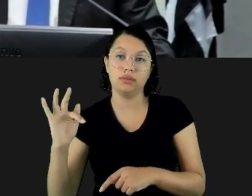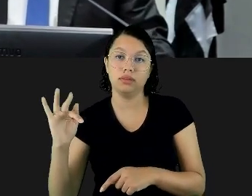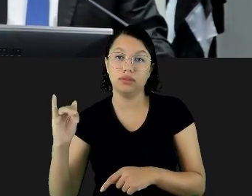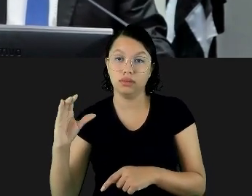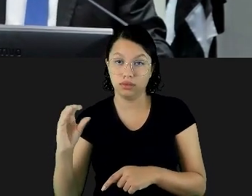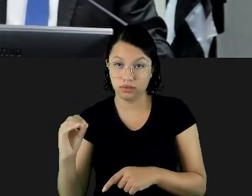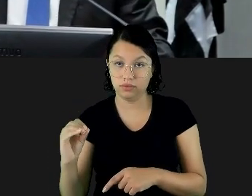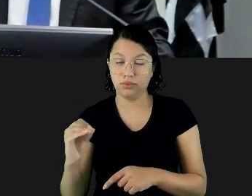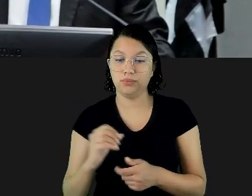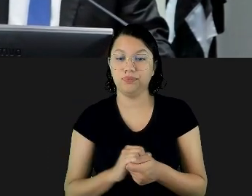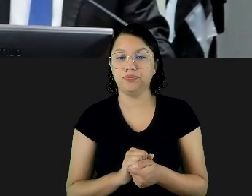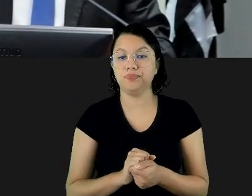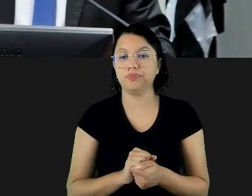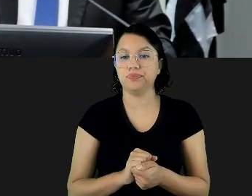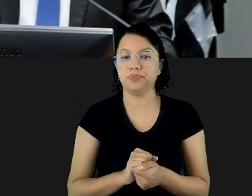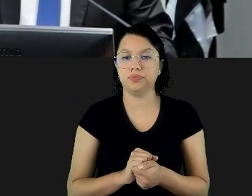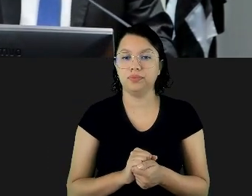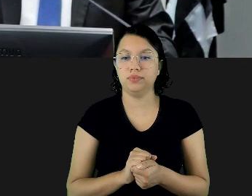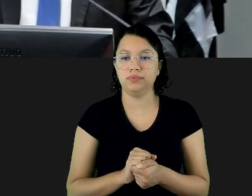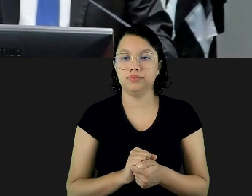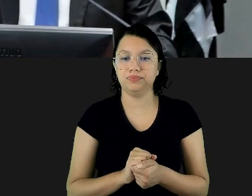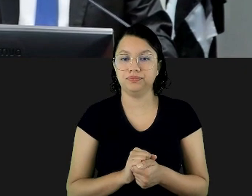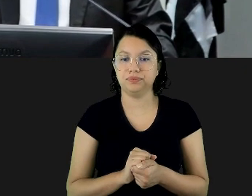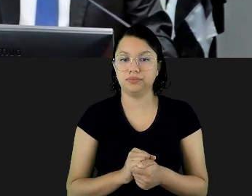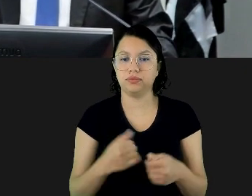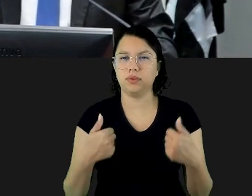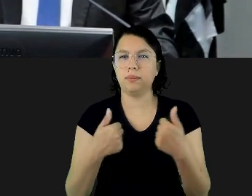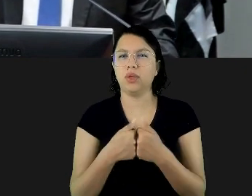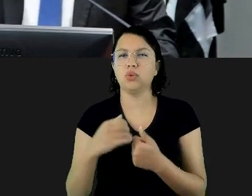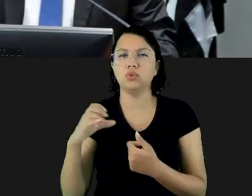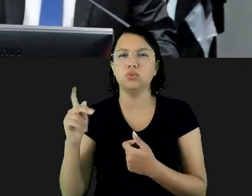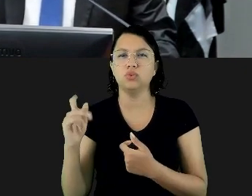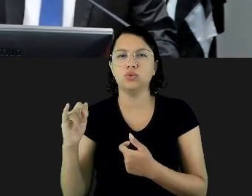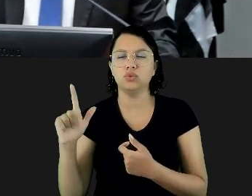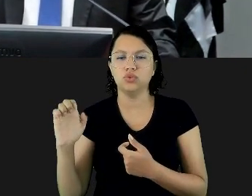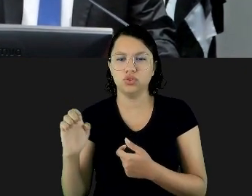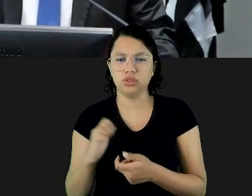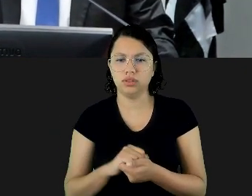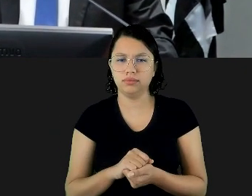aqui mencionados, do Chile, Iquique, Antofagasta.